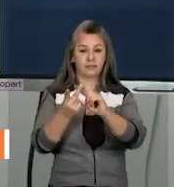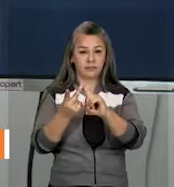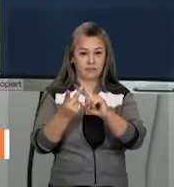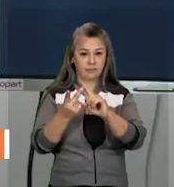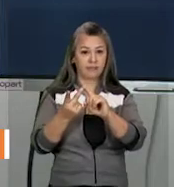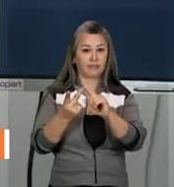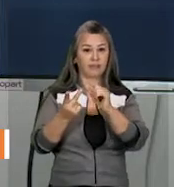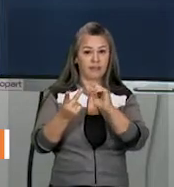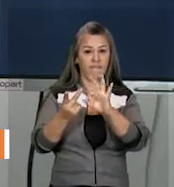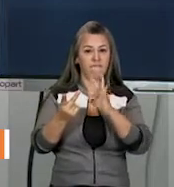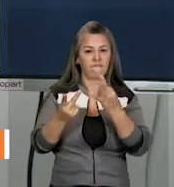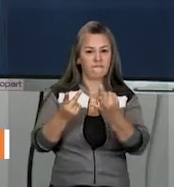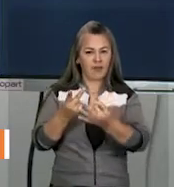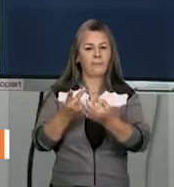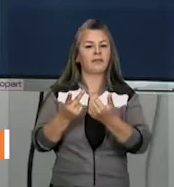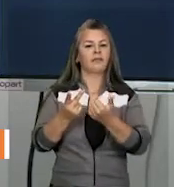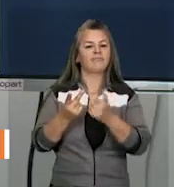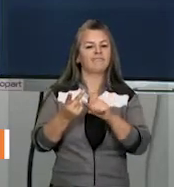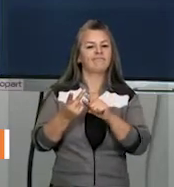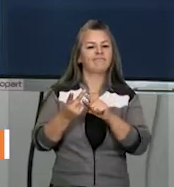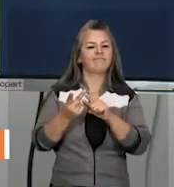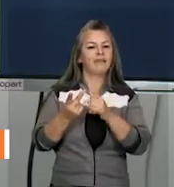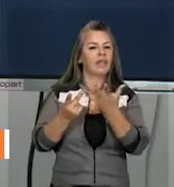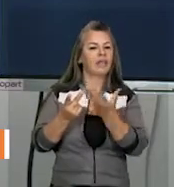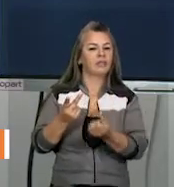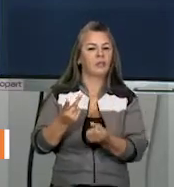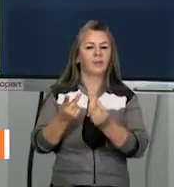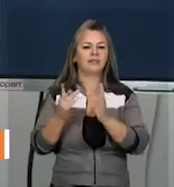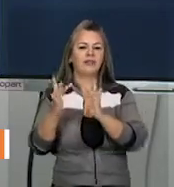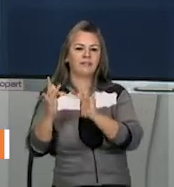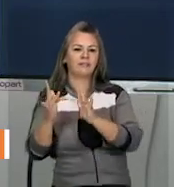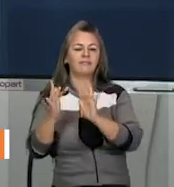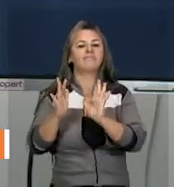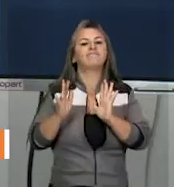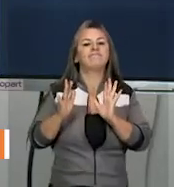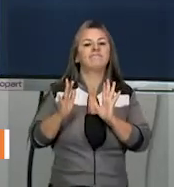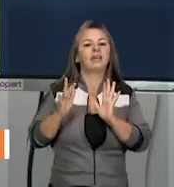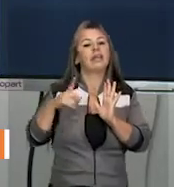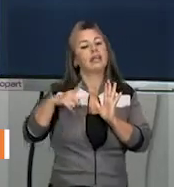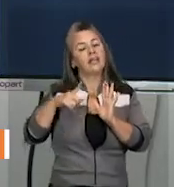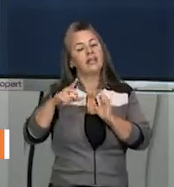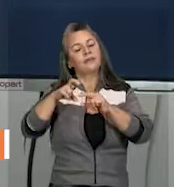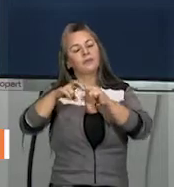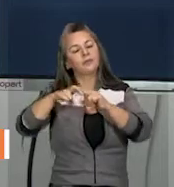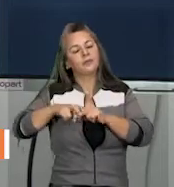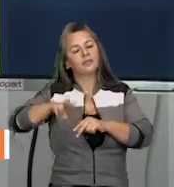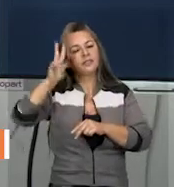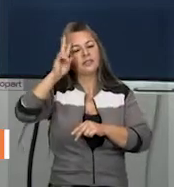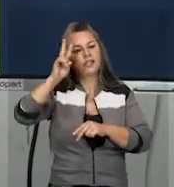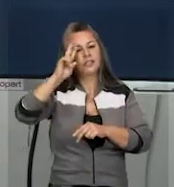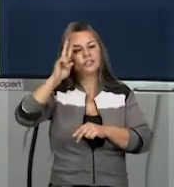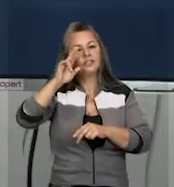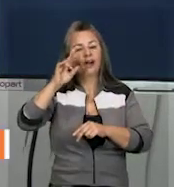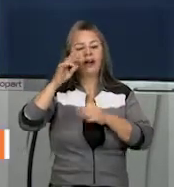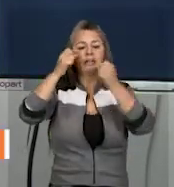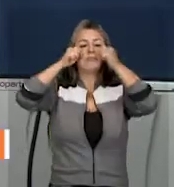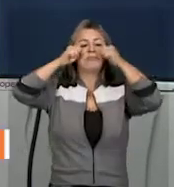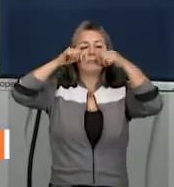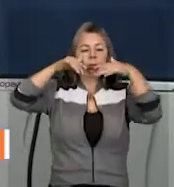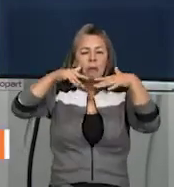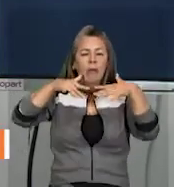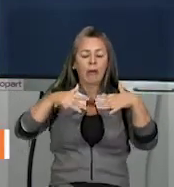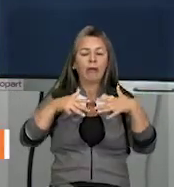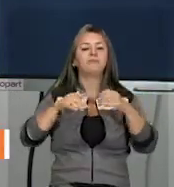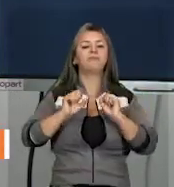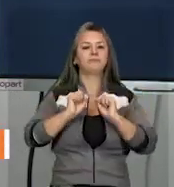com o rapaz, e aí vem todo o drama, toda a parte, vamos dizer, dramática do texto. As